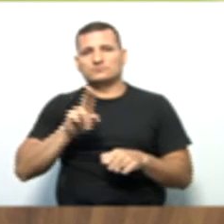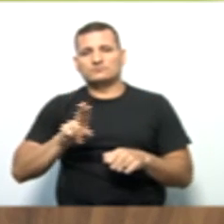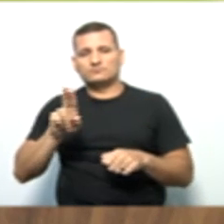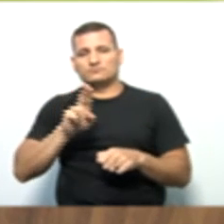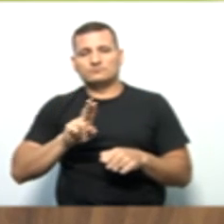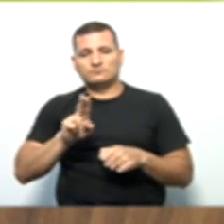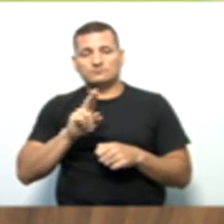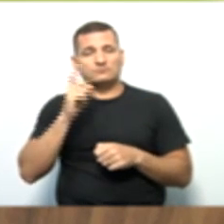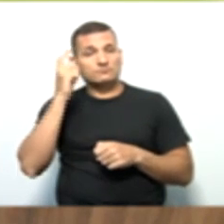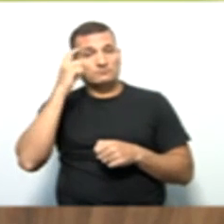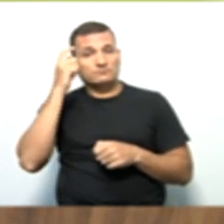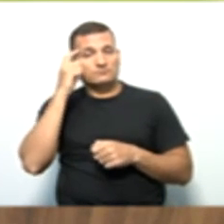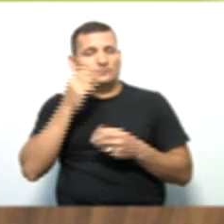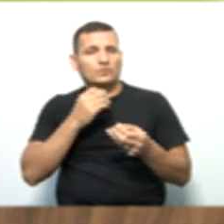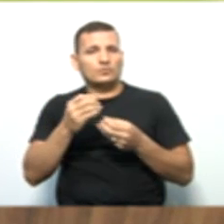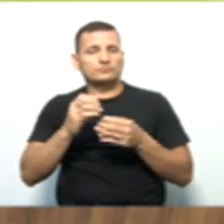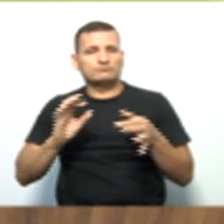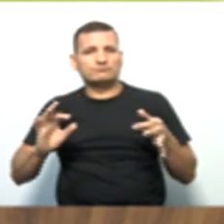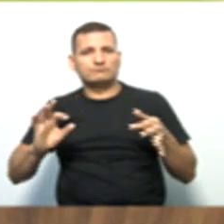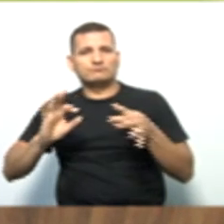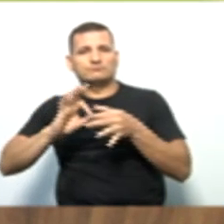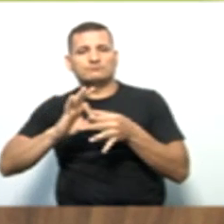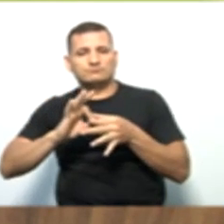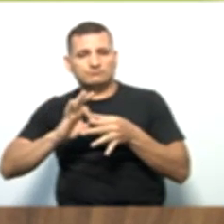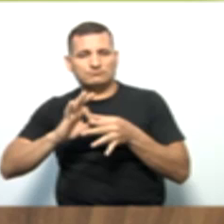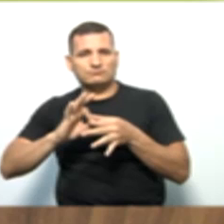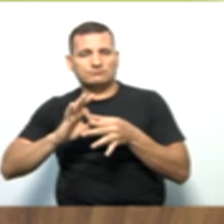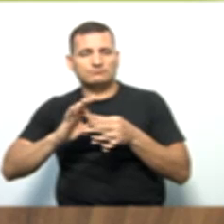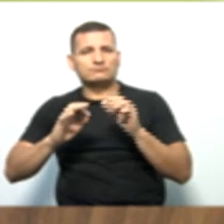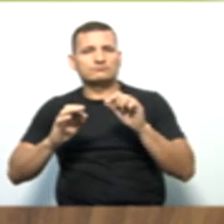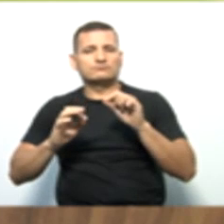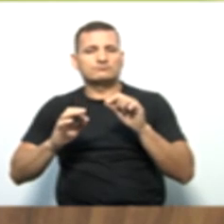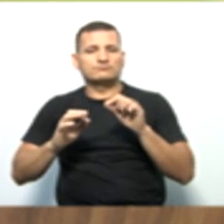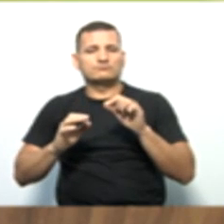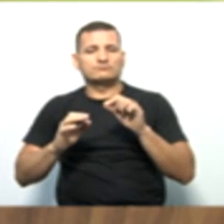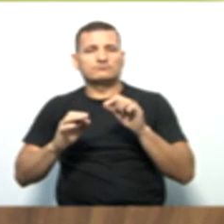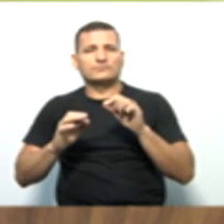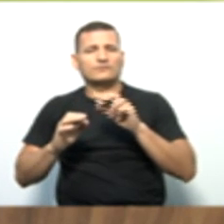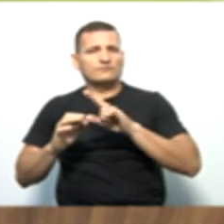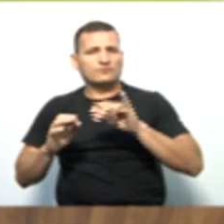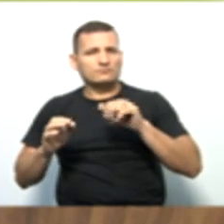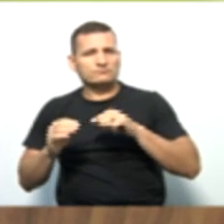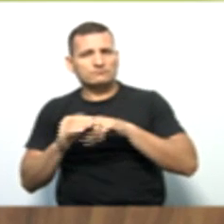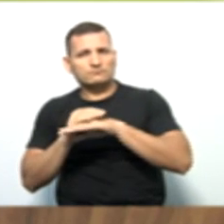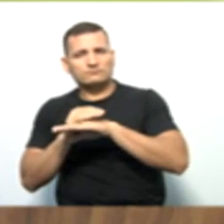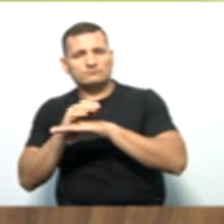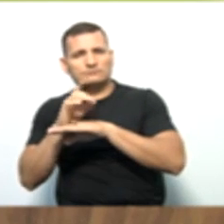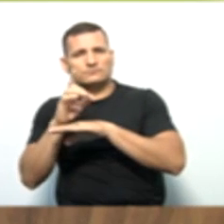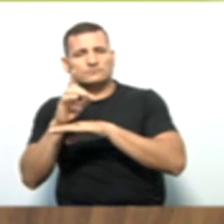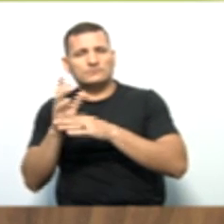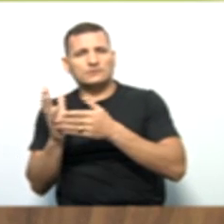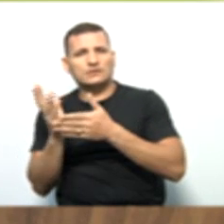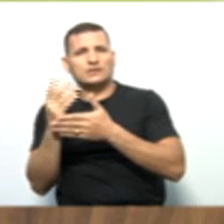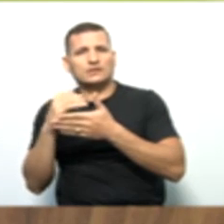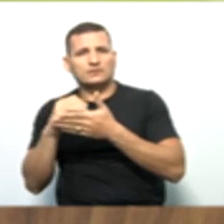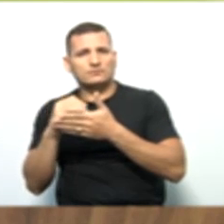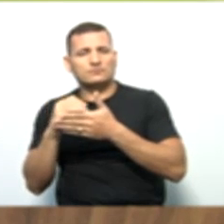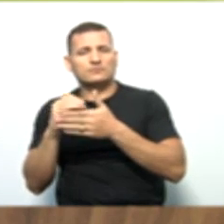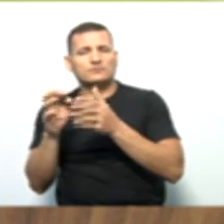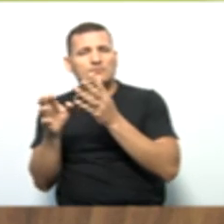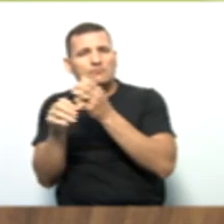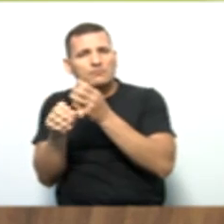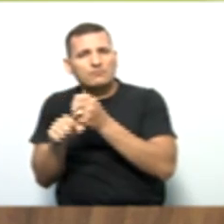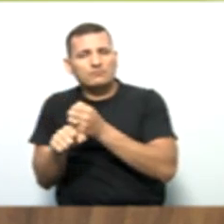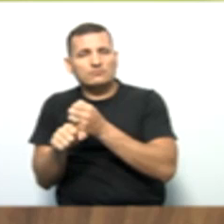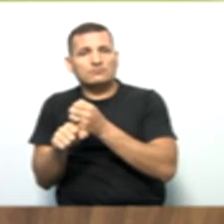para pensar de como eles vão se conectar. Né, um dado que vai entrar, que vai ter que ser armazenado, calculado quantas horas esse funcionário